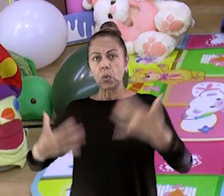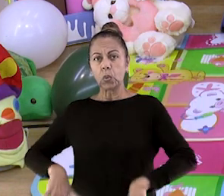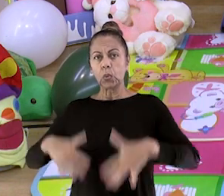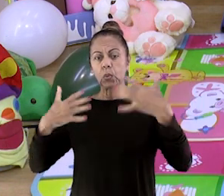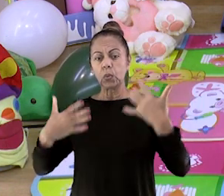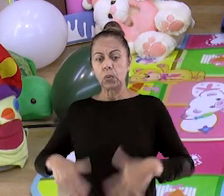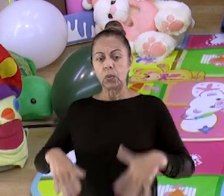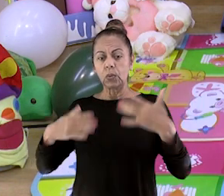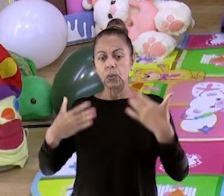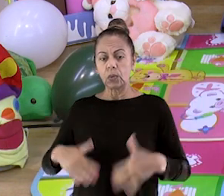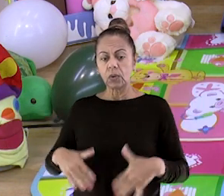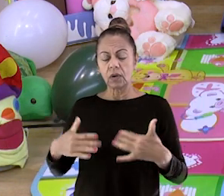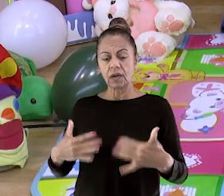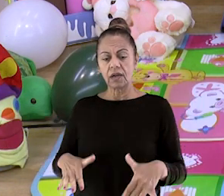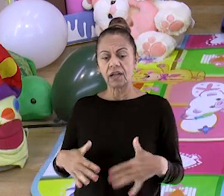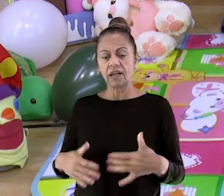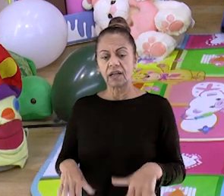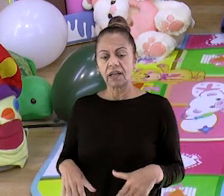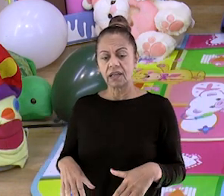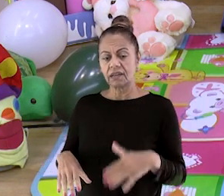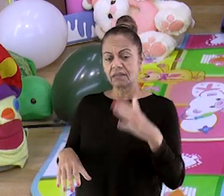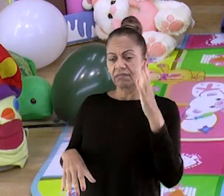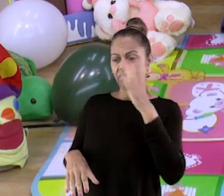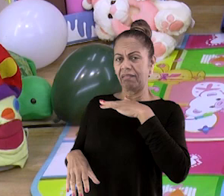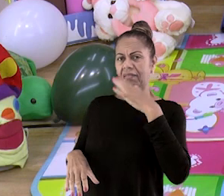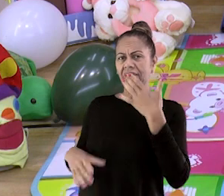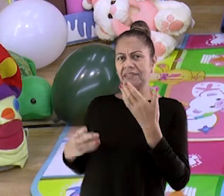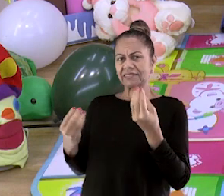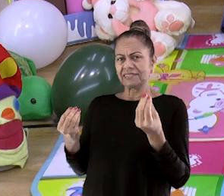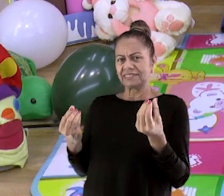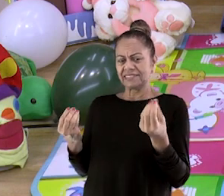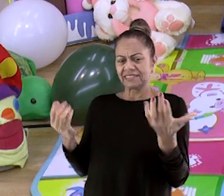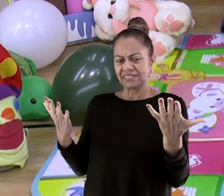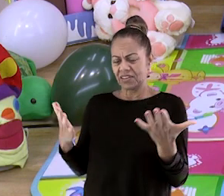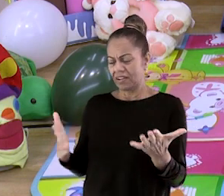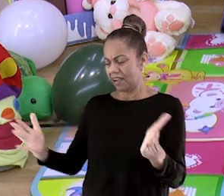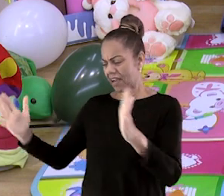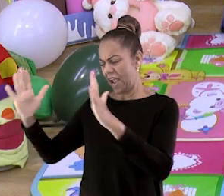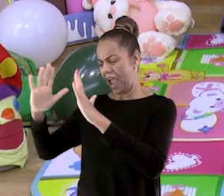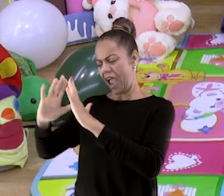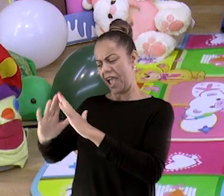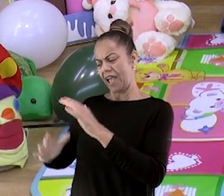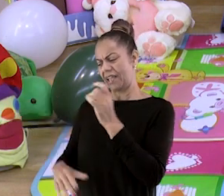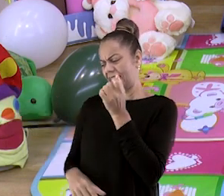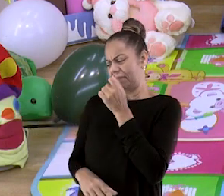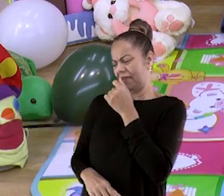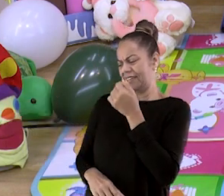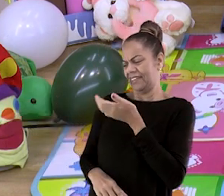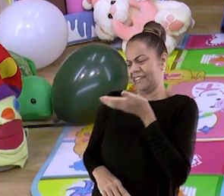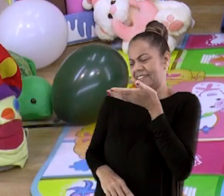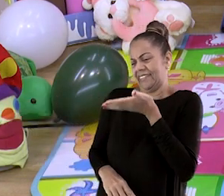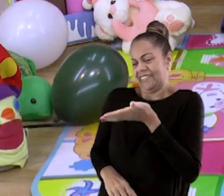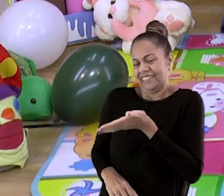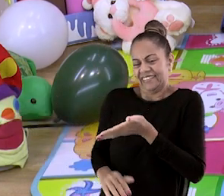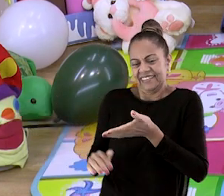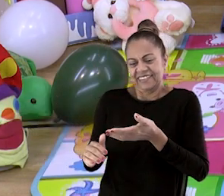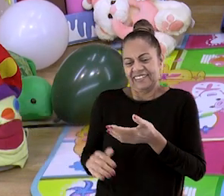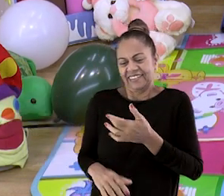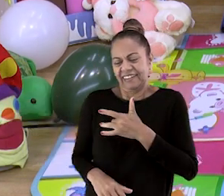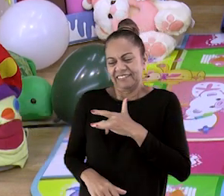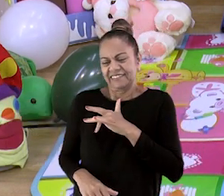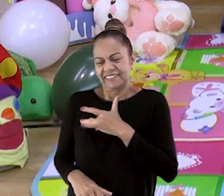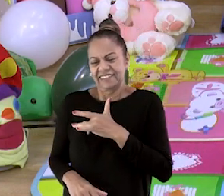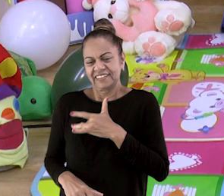tu é coitada na casa engraçada mas eu conheço